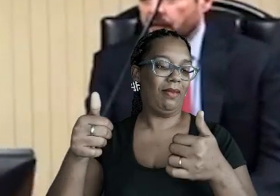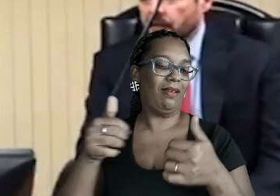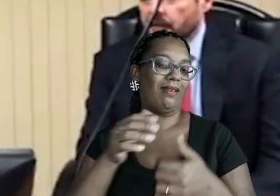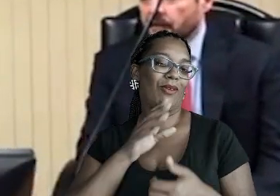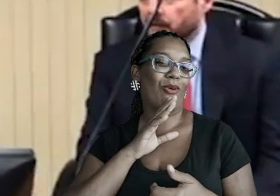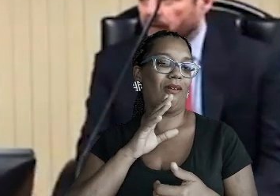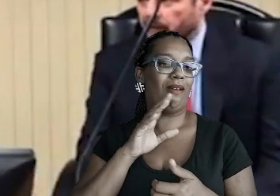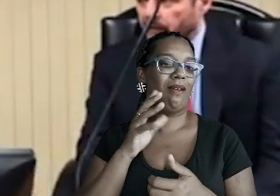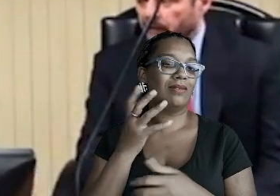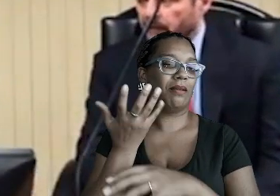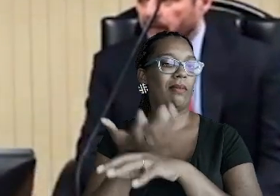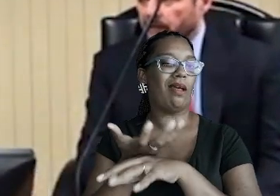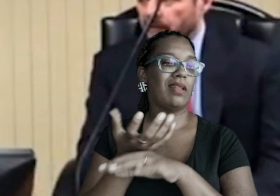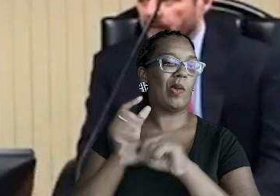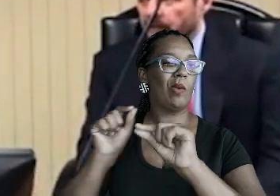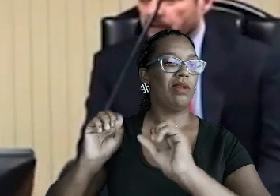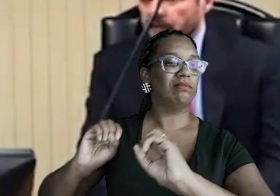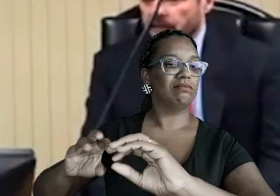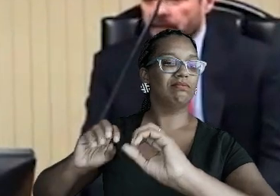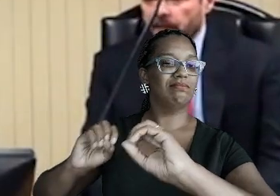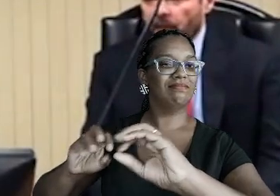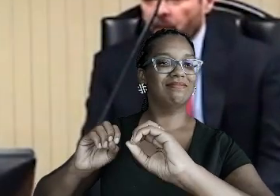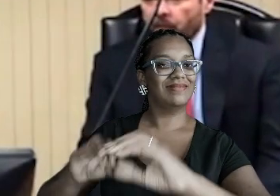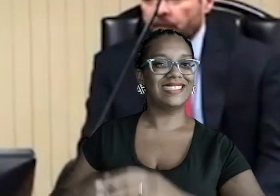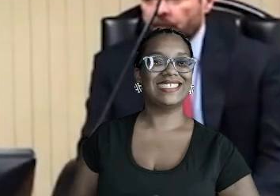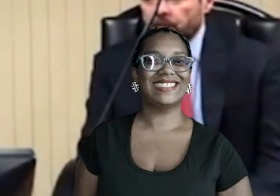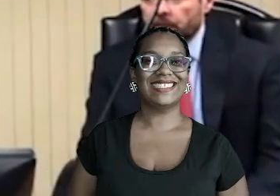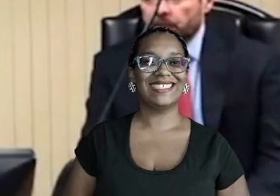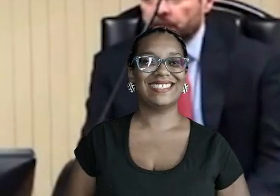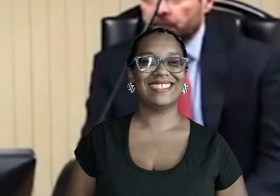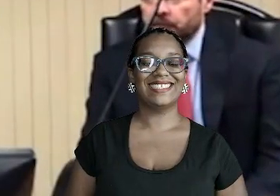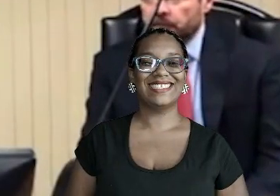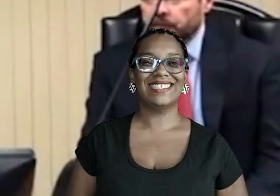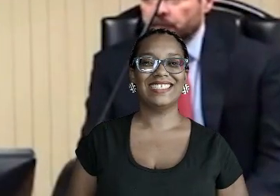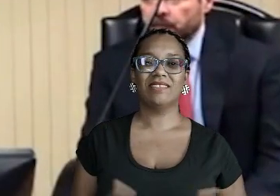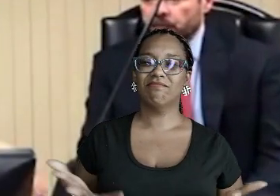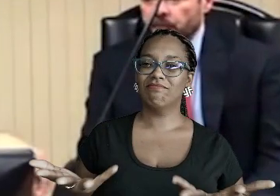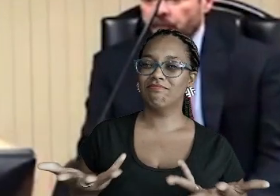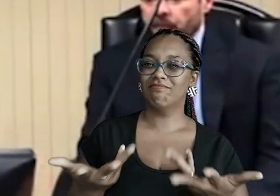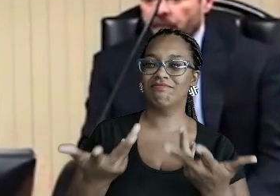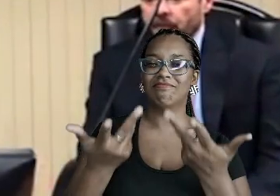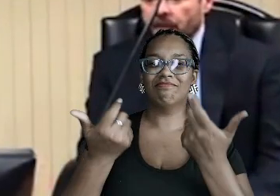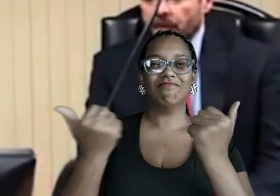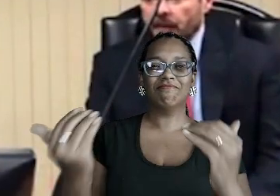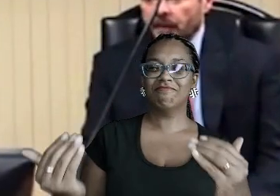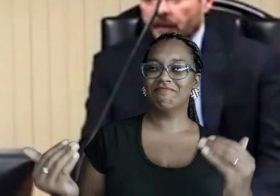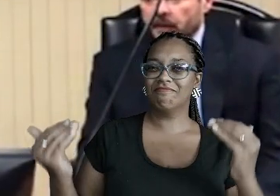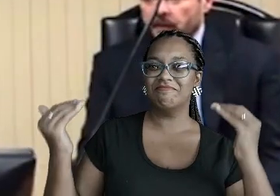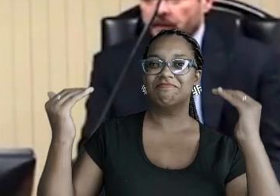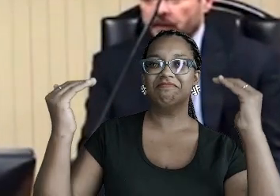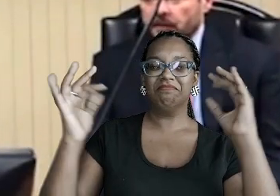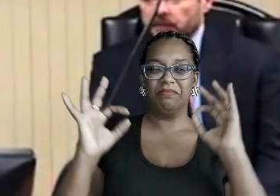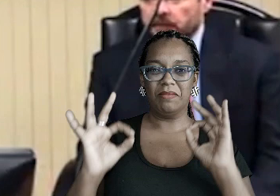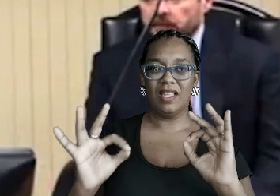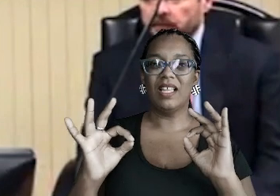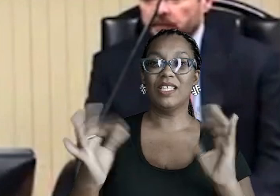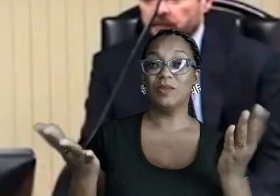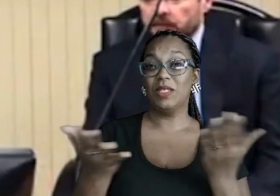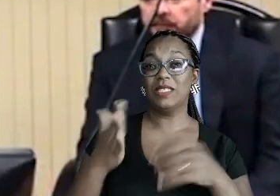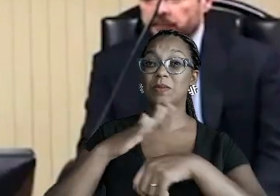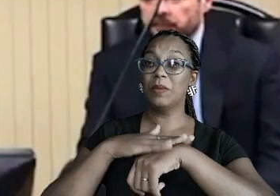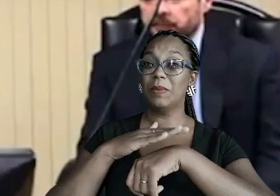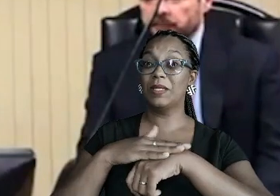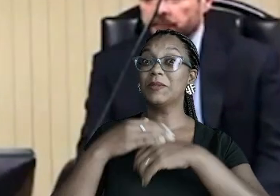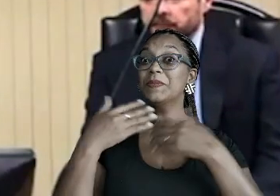a matéria de que tá tratando de modo que só nos enriqueceu mesmo neste